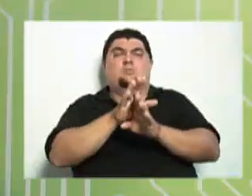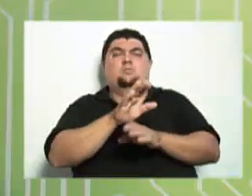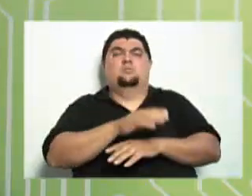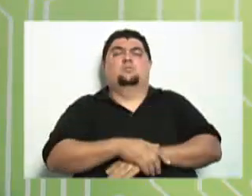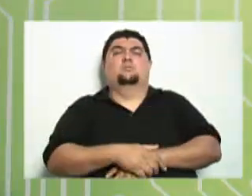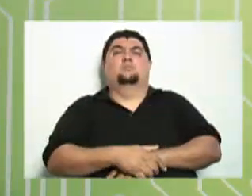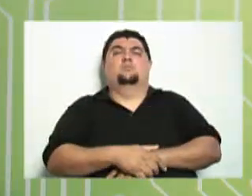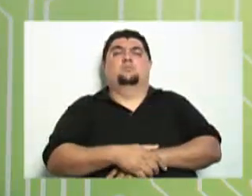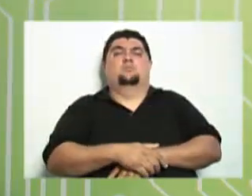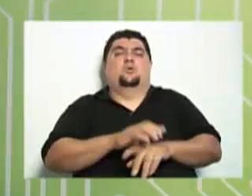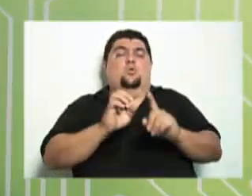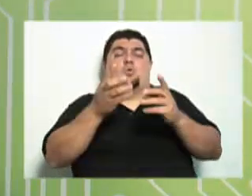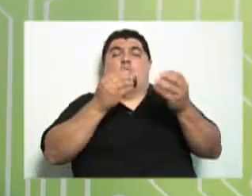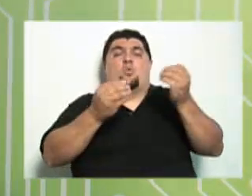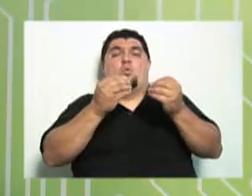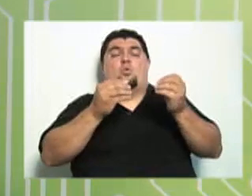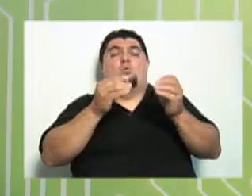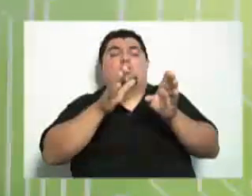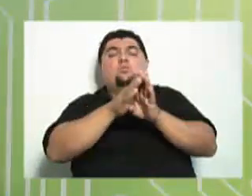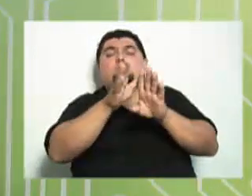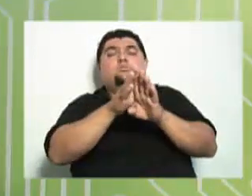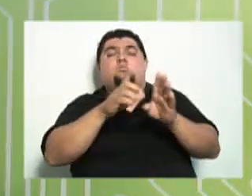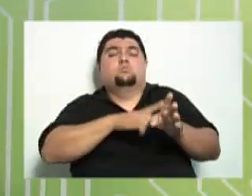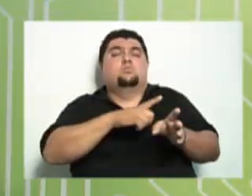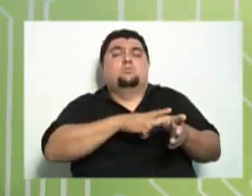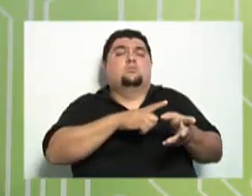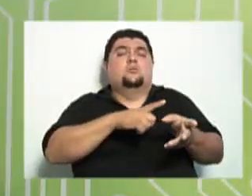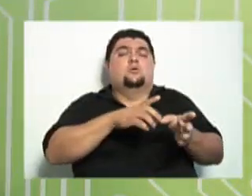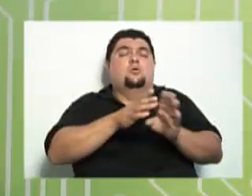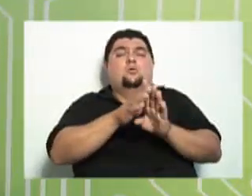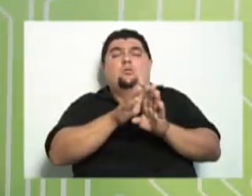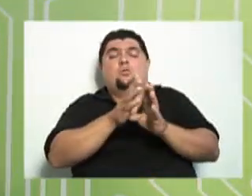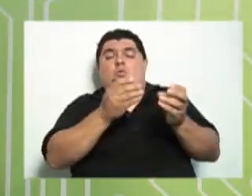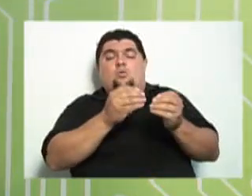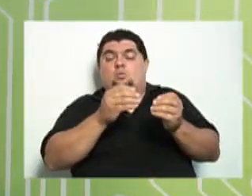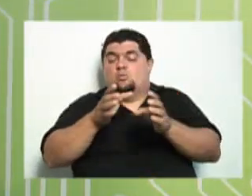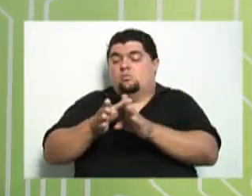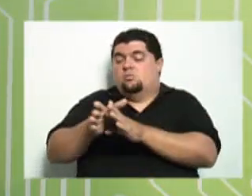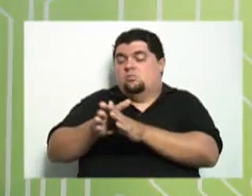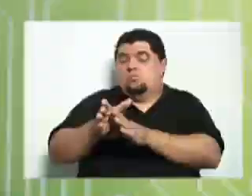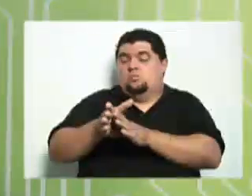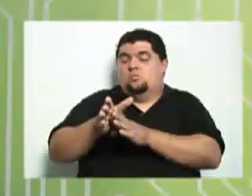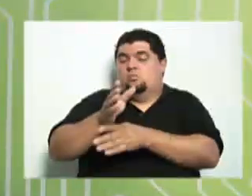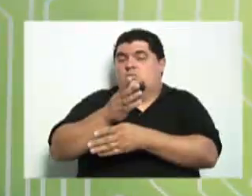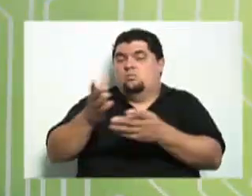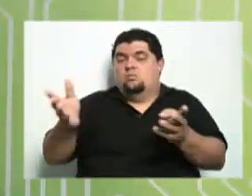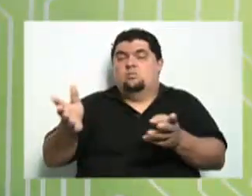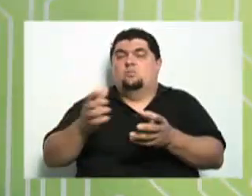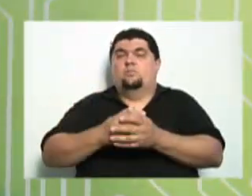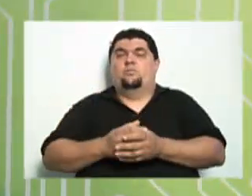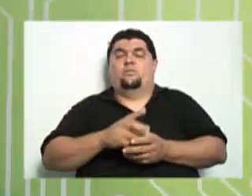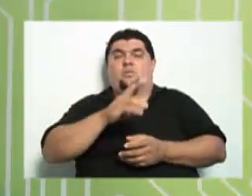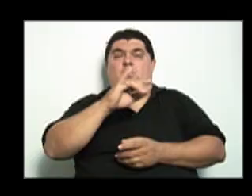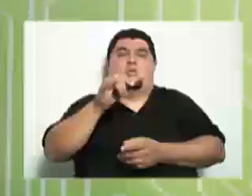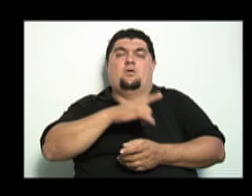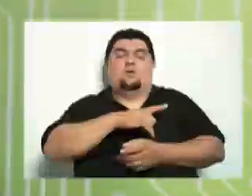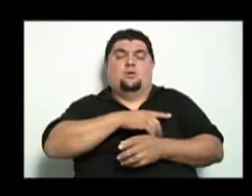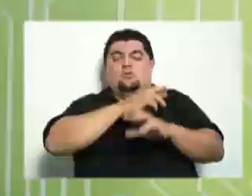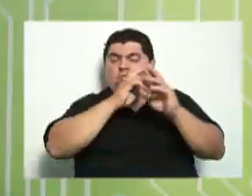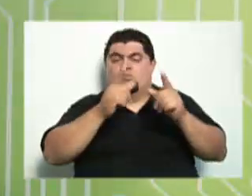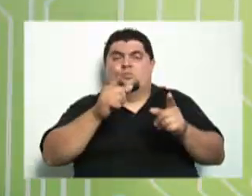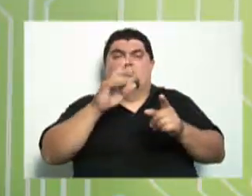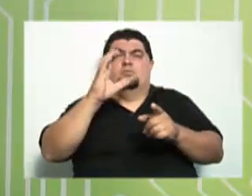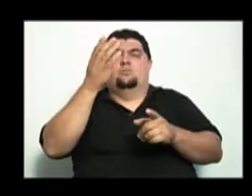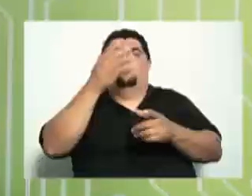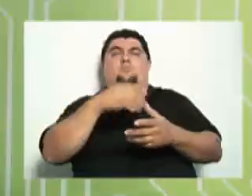pais conheciam, como eles aconselharam você e como eles aconselharam essas pessoas a te acolherem, isso acaba fazendo muita diferença